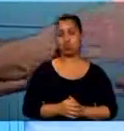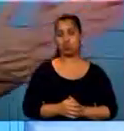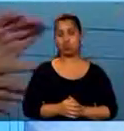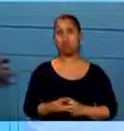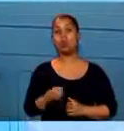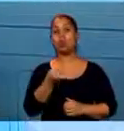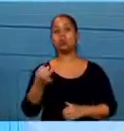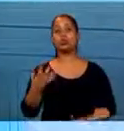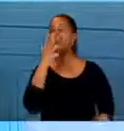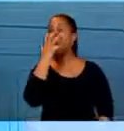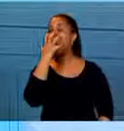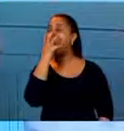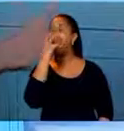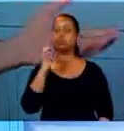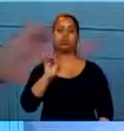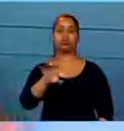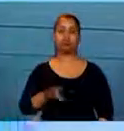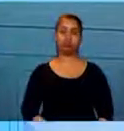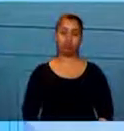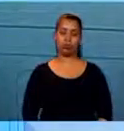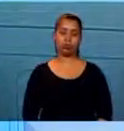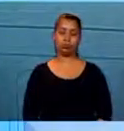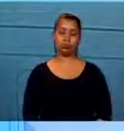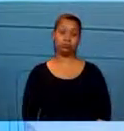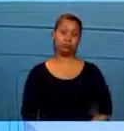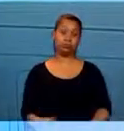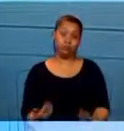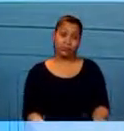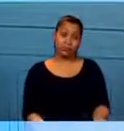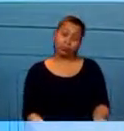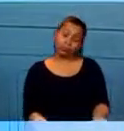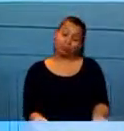Veículos e alguns cachorros. Né? Então,